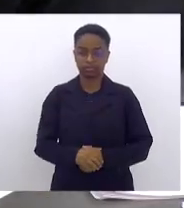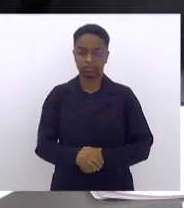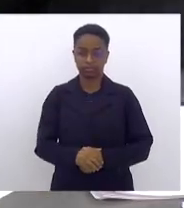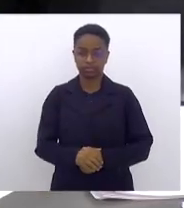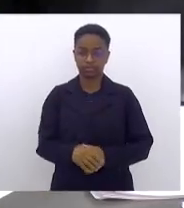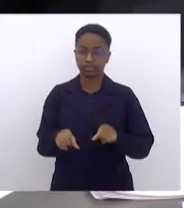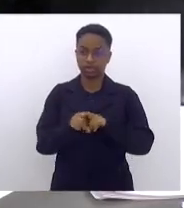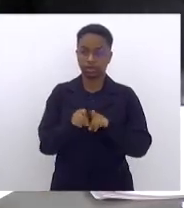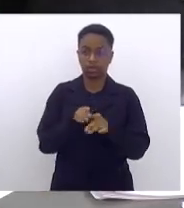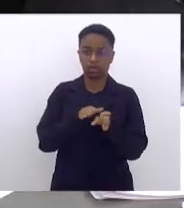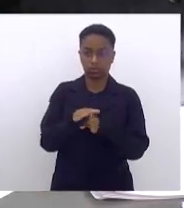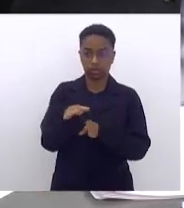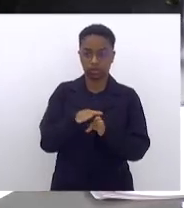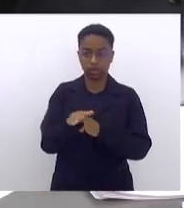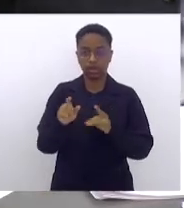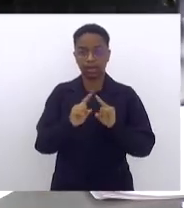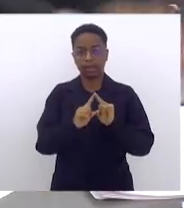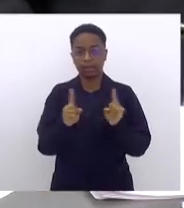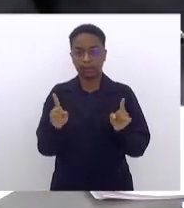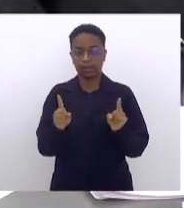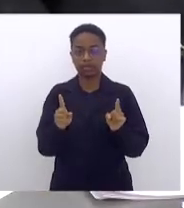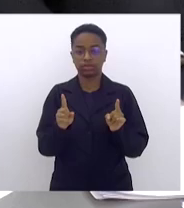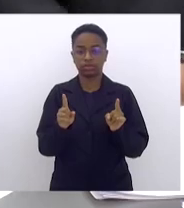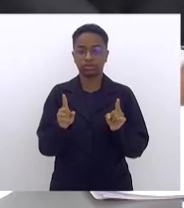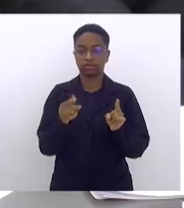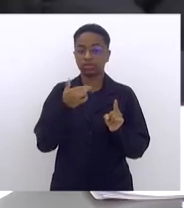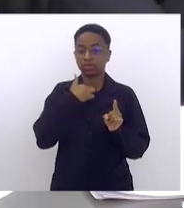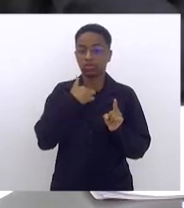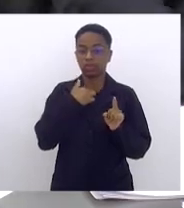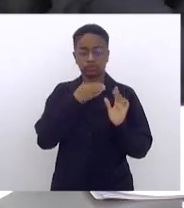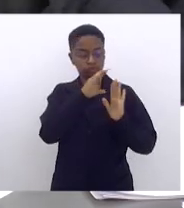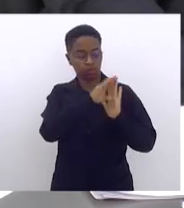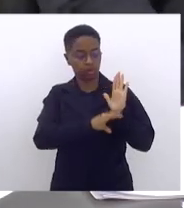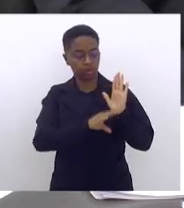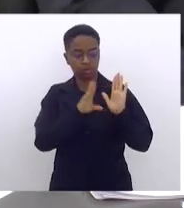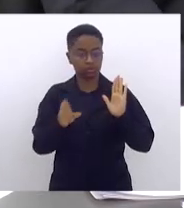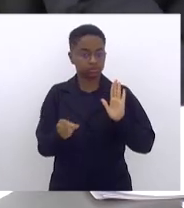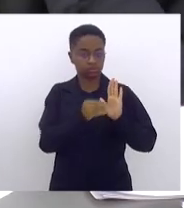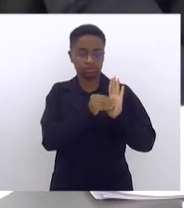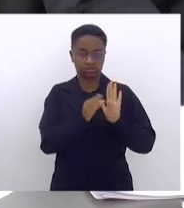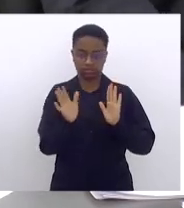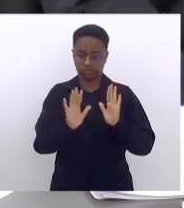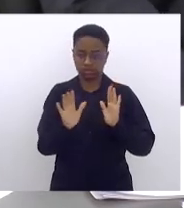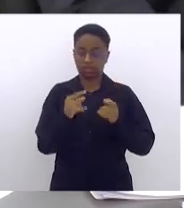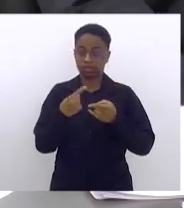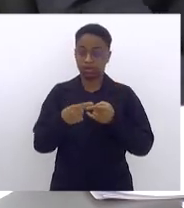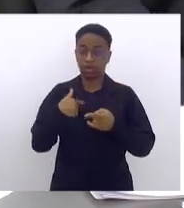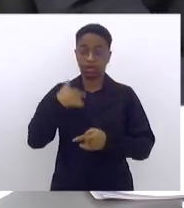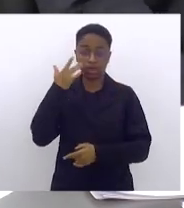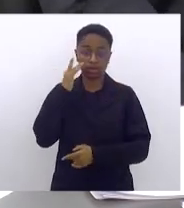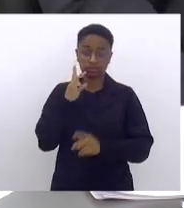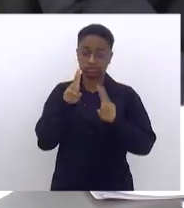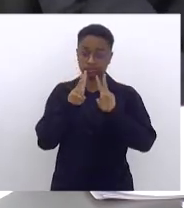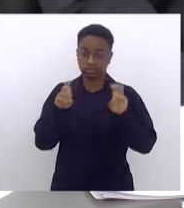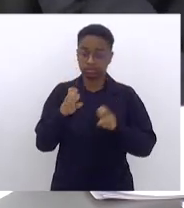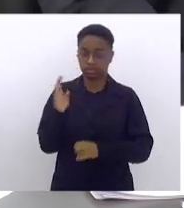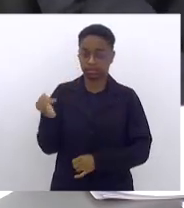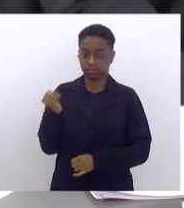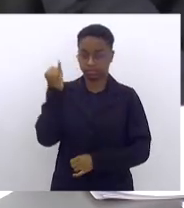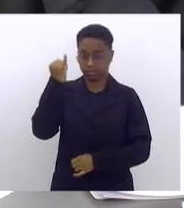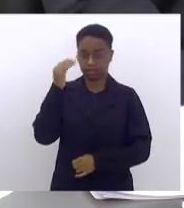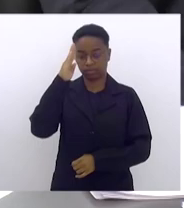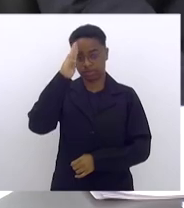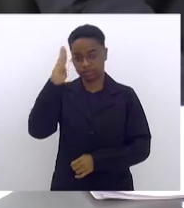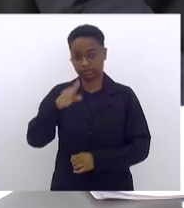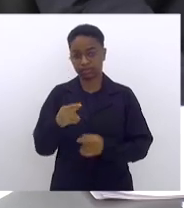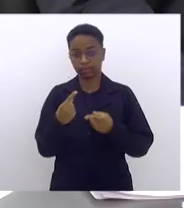e orientação. Mas que isso não faça parte da sua grade curricular. Né? Eu acho que é um tema muito fundamental. O que eu